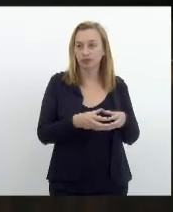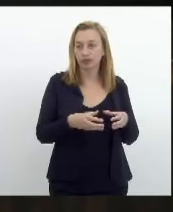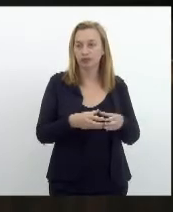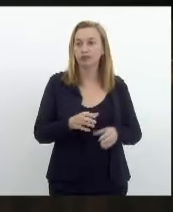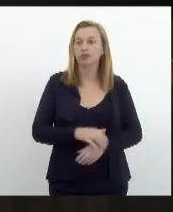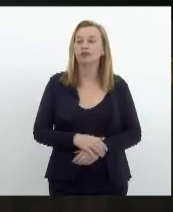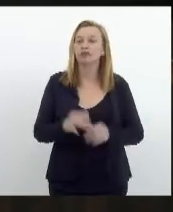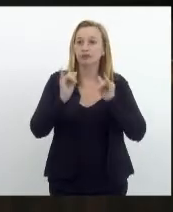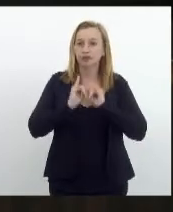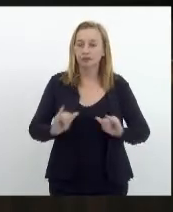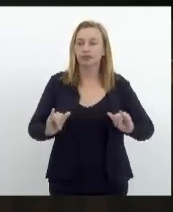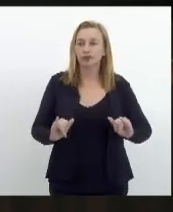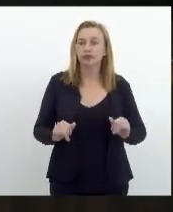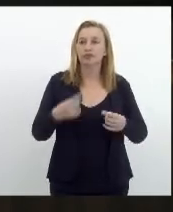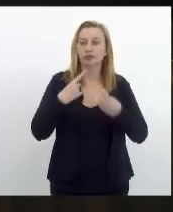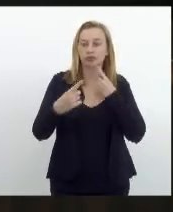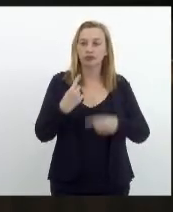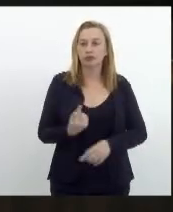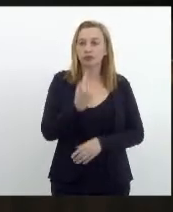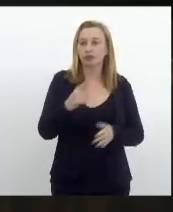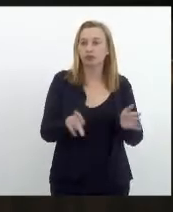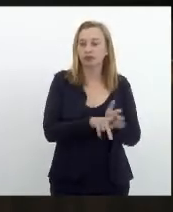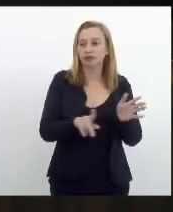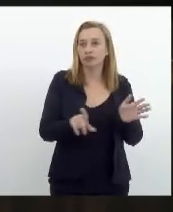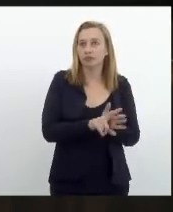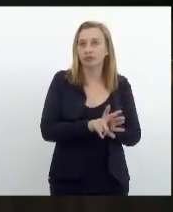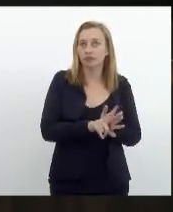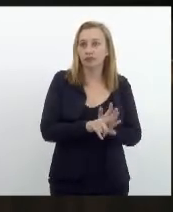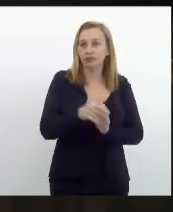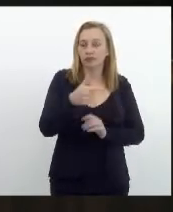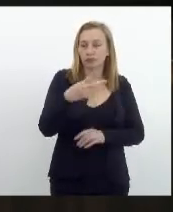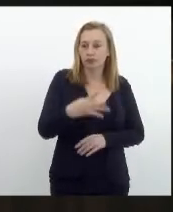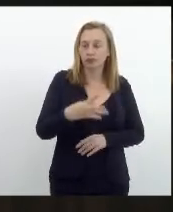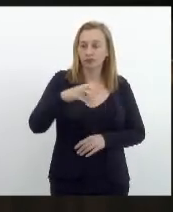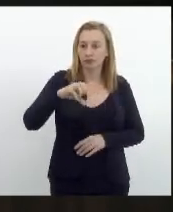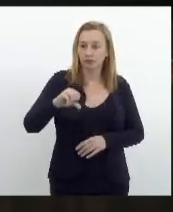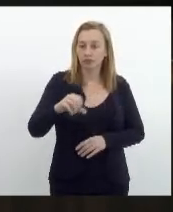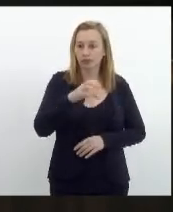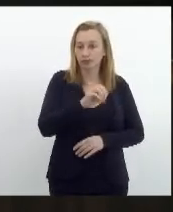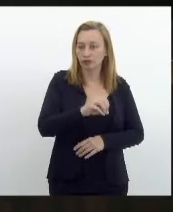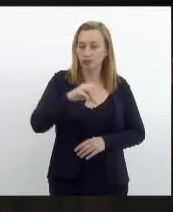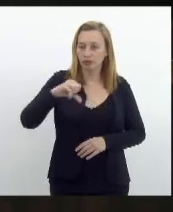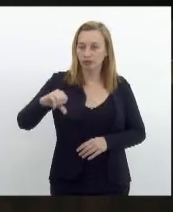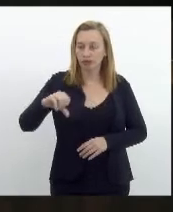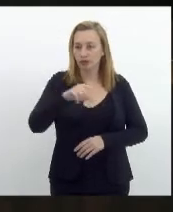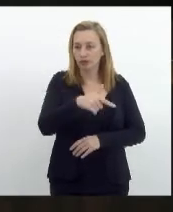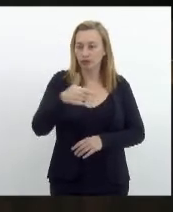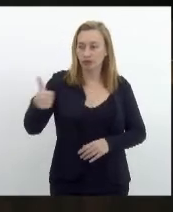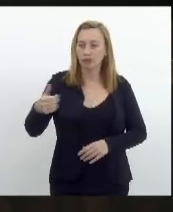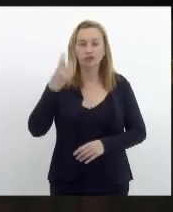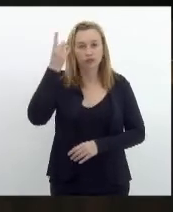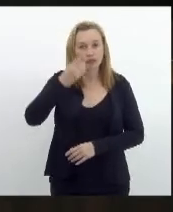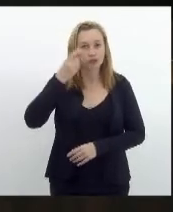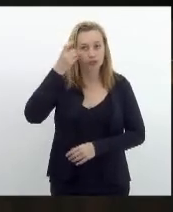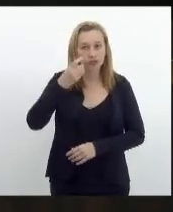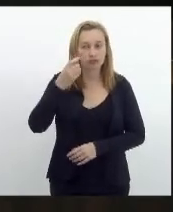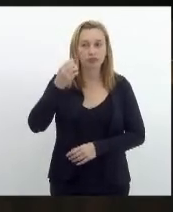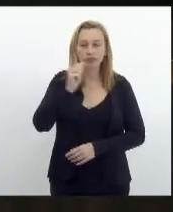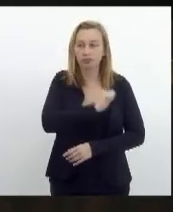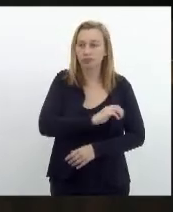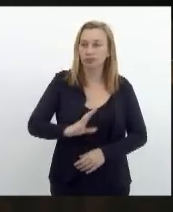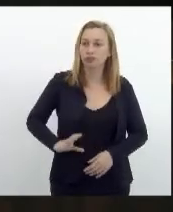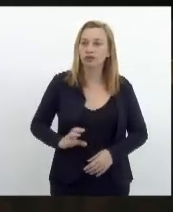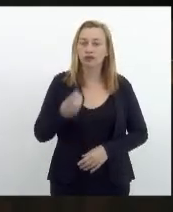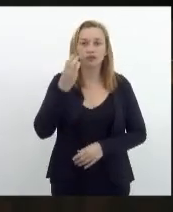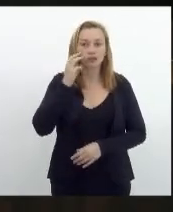comissões. Anuncio, em regime de urgência, em discussão única, projeto de lei 4909 de 21, de autoria dos deputados André Siciliano,